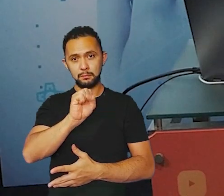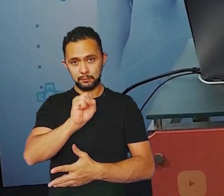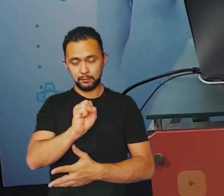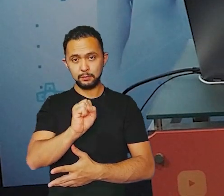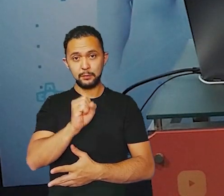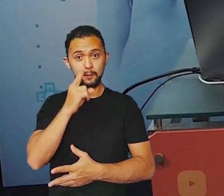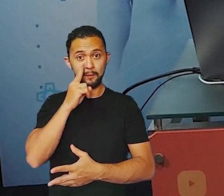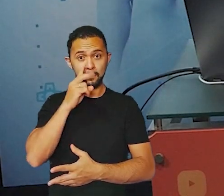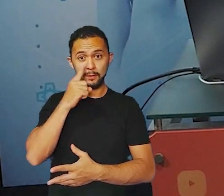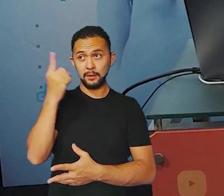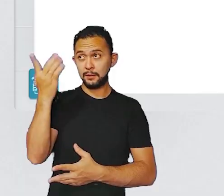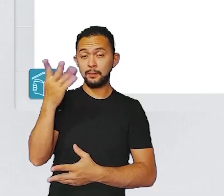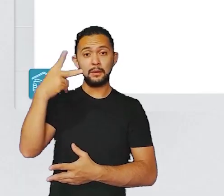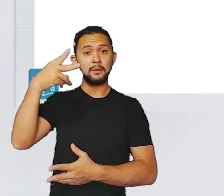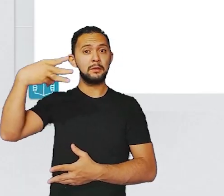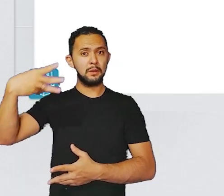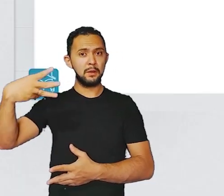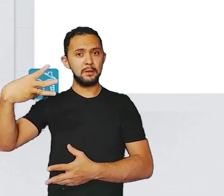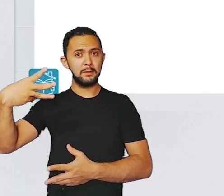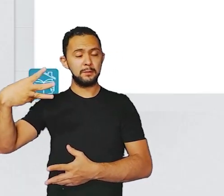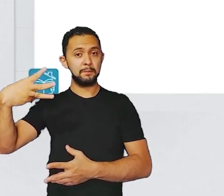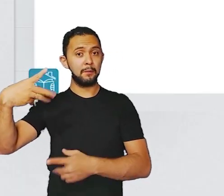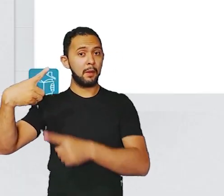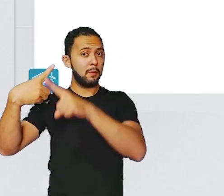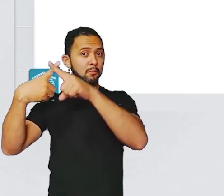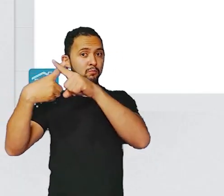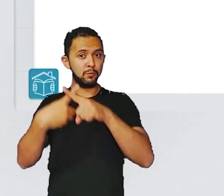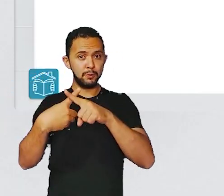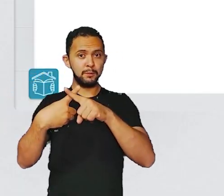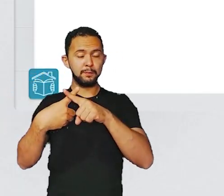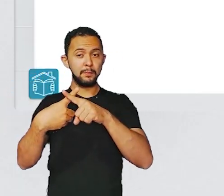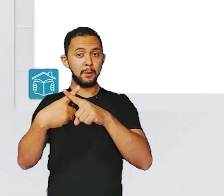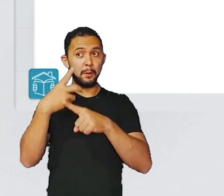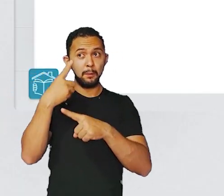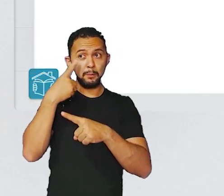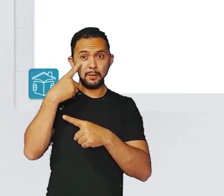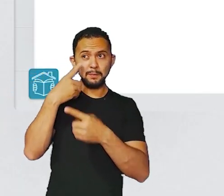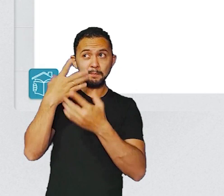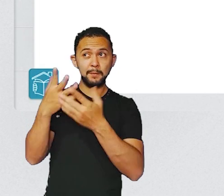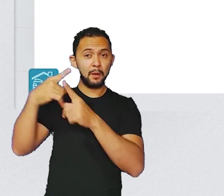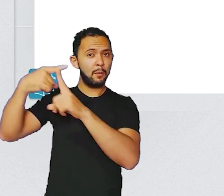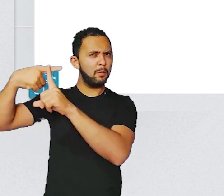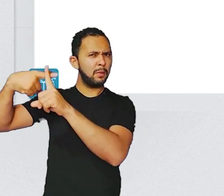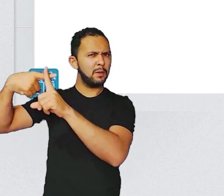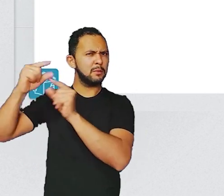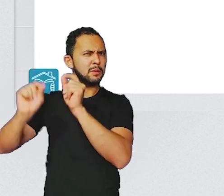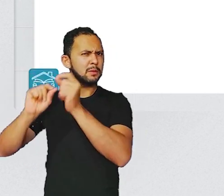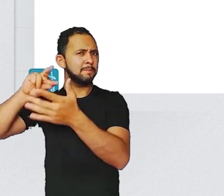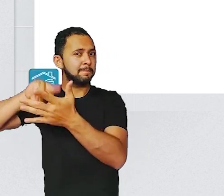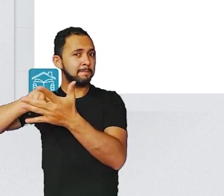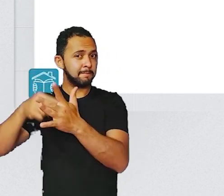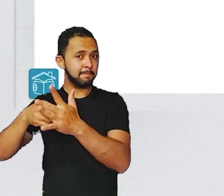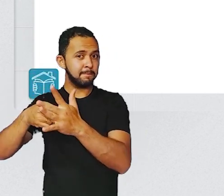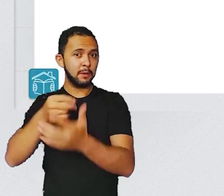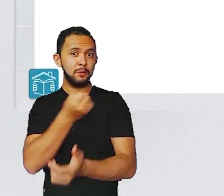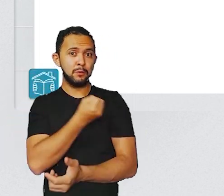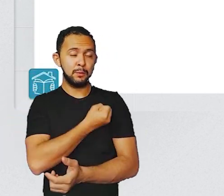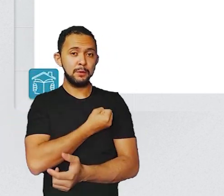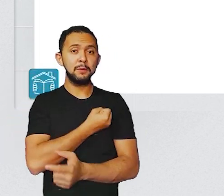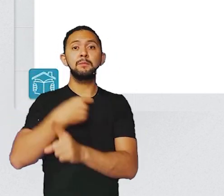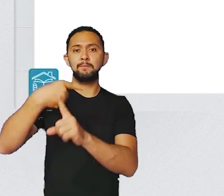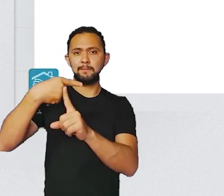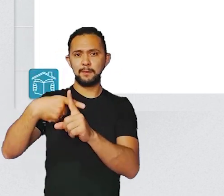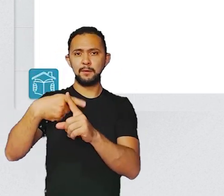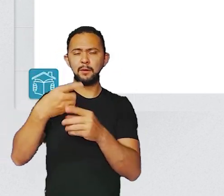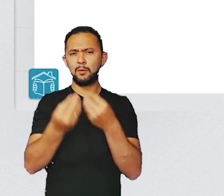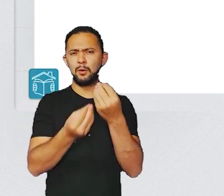Veja que eu coloquei aí um maisinho aqui, ó. Esse mais vai indicar os múltiplos positivos do número 3. E como é que a